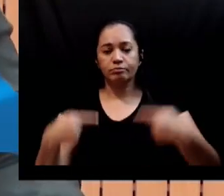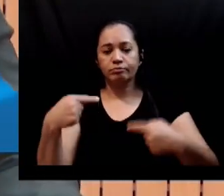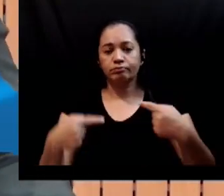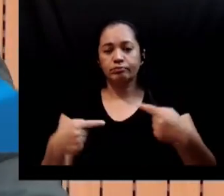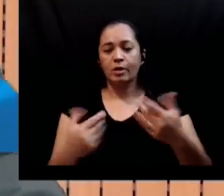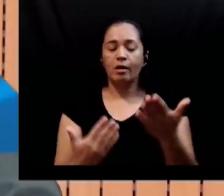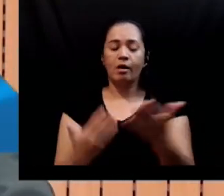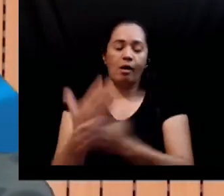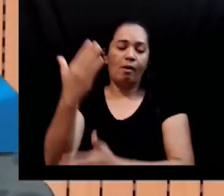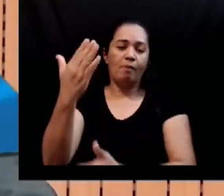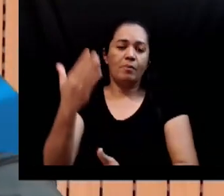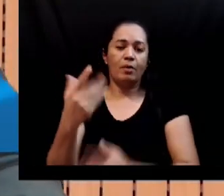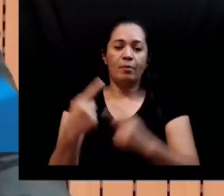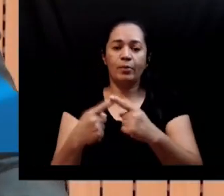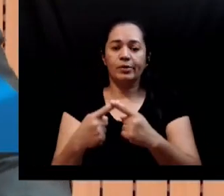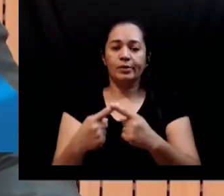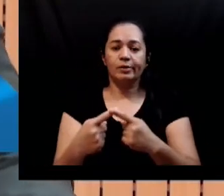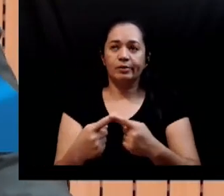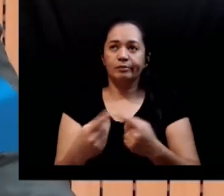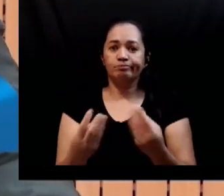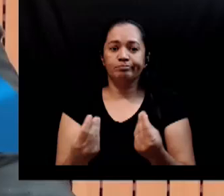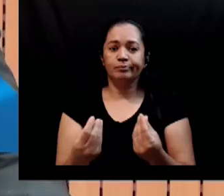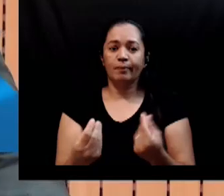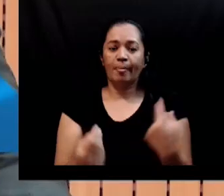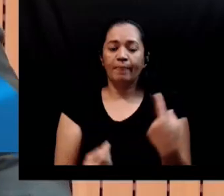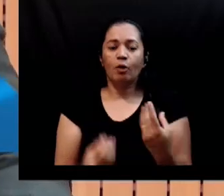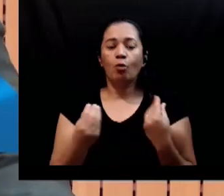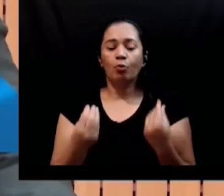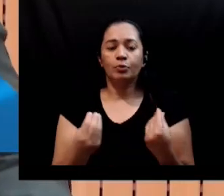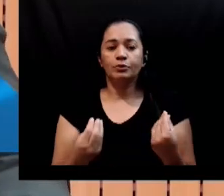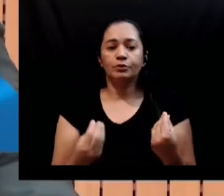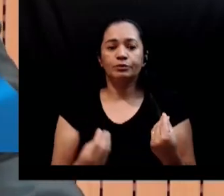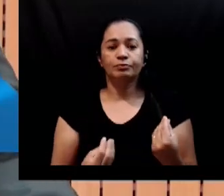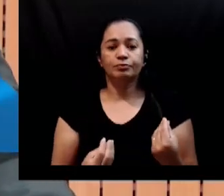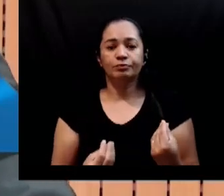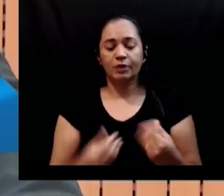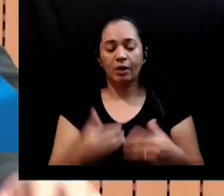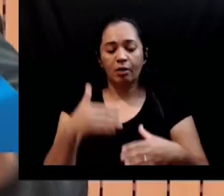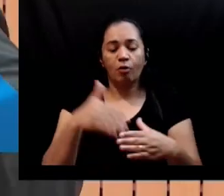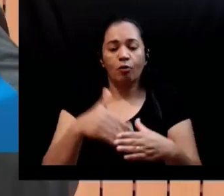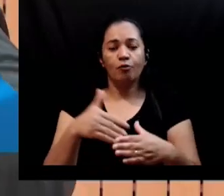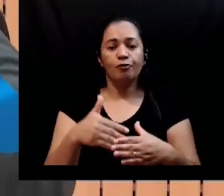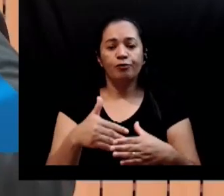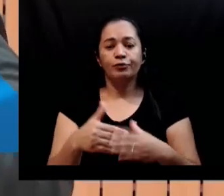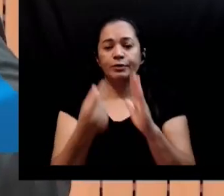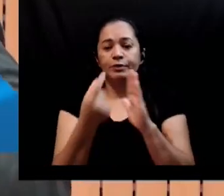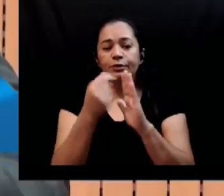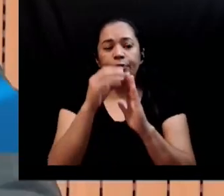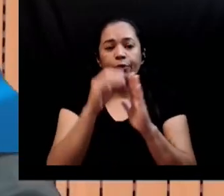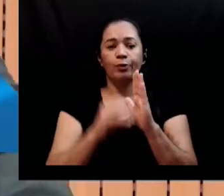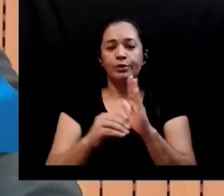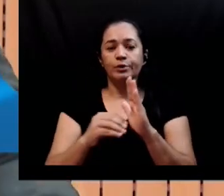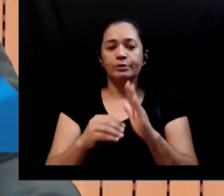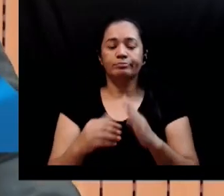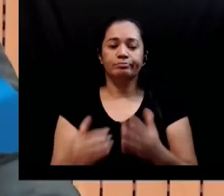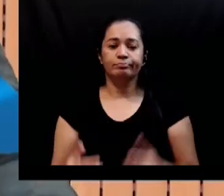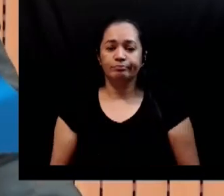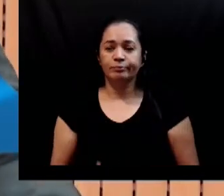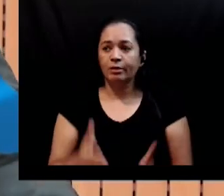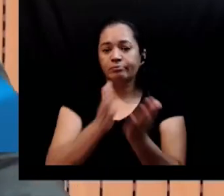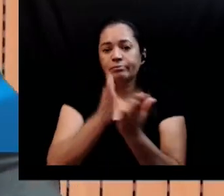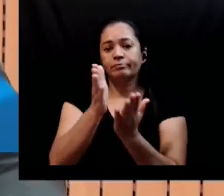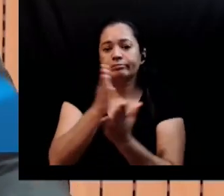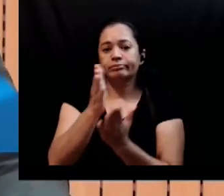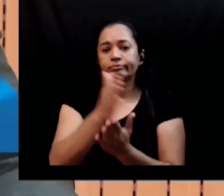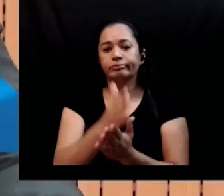porque senão nós não poderemos votar o orçamento do município. Então, as diretrizes, aquilo